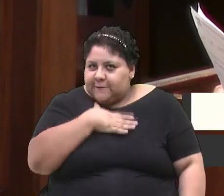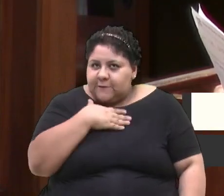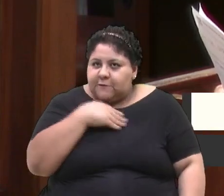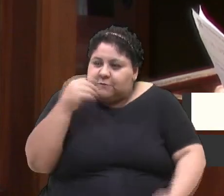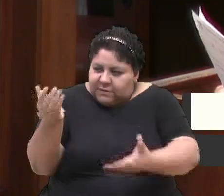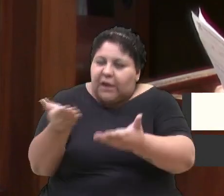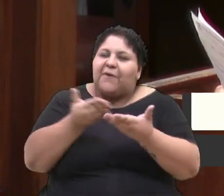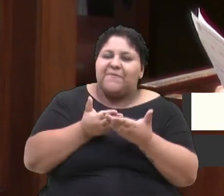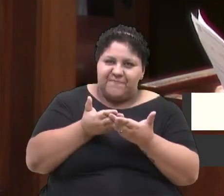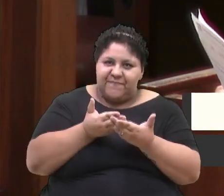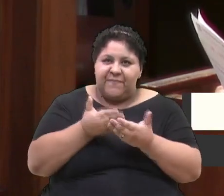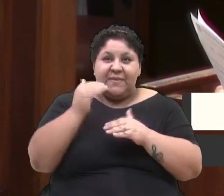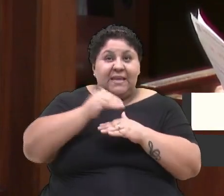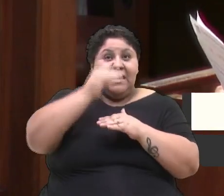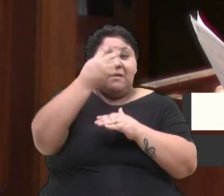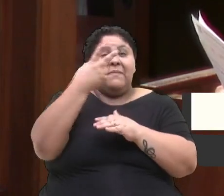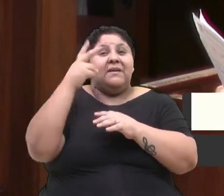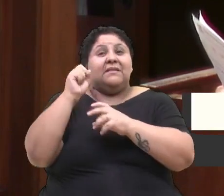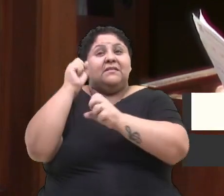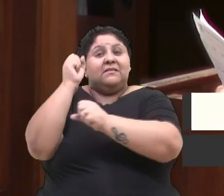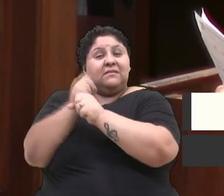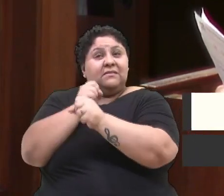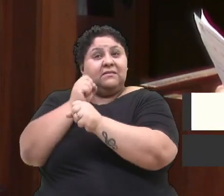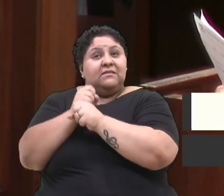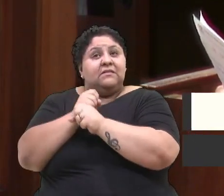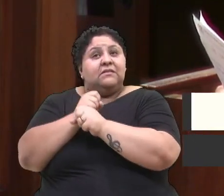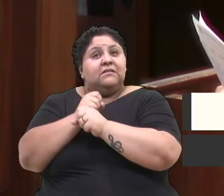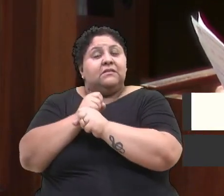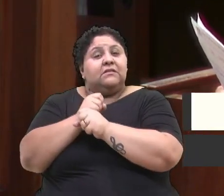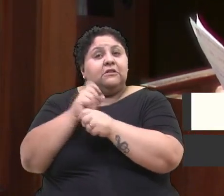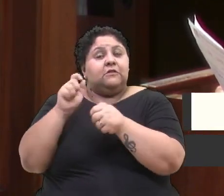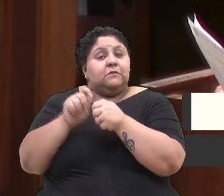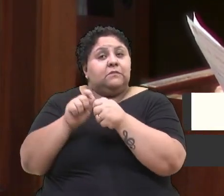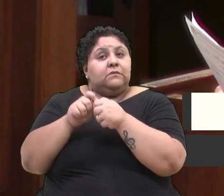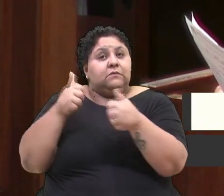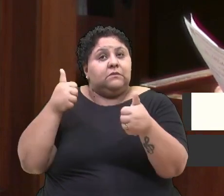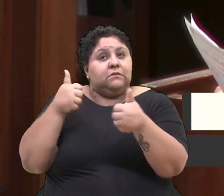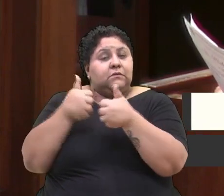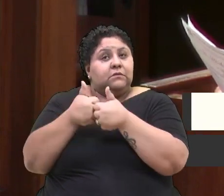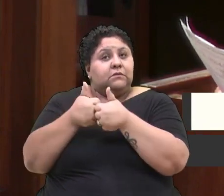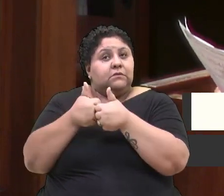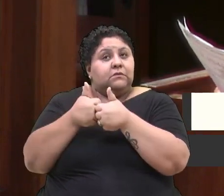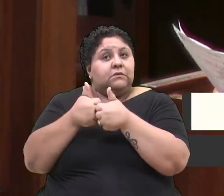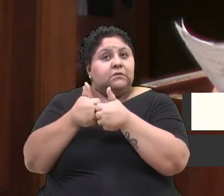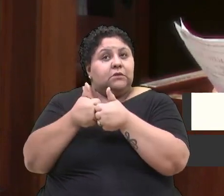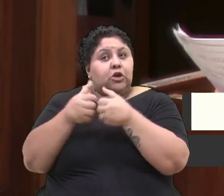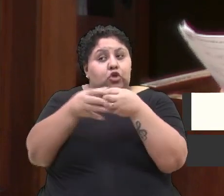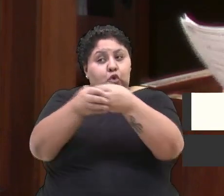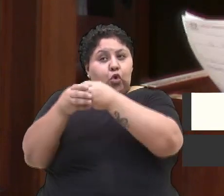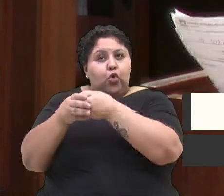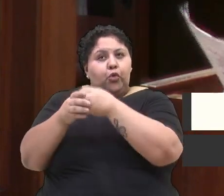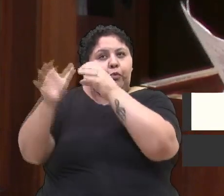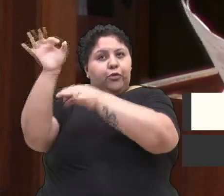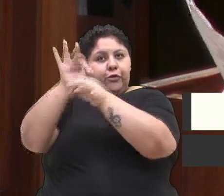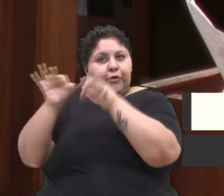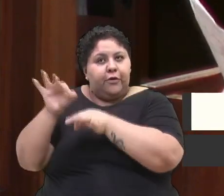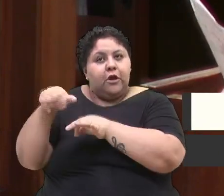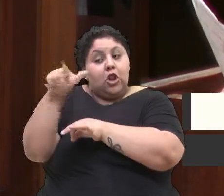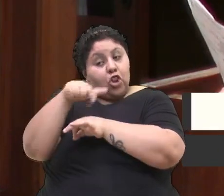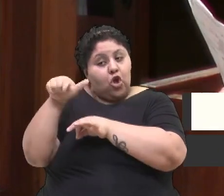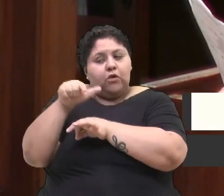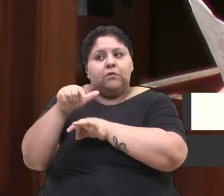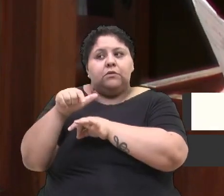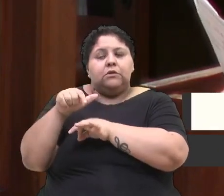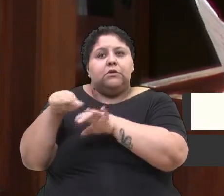convidado, há mais de 20 anos convidado para fazer parte da comissão organizadora, para nós organizar